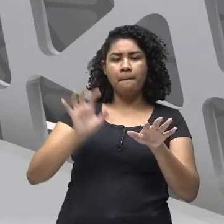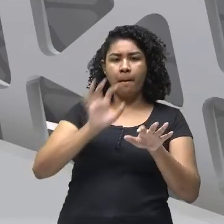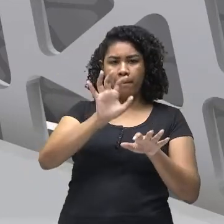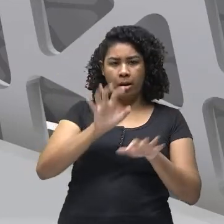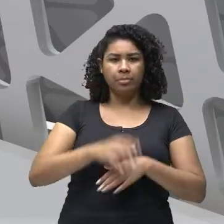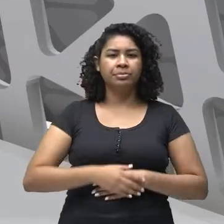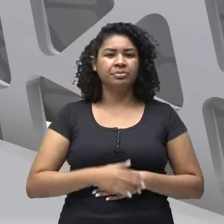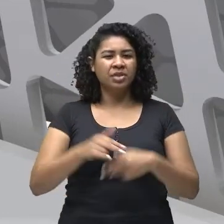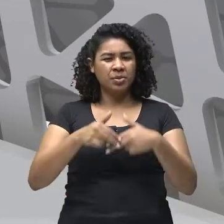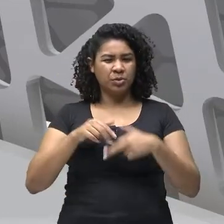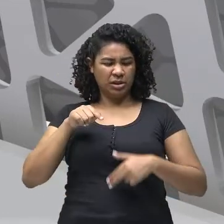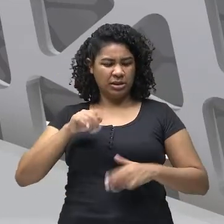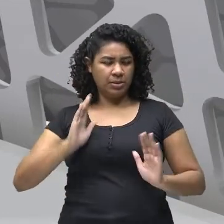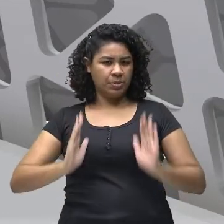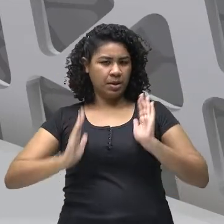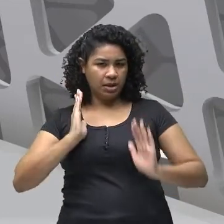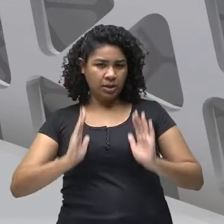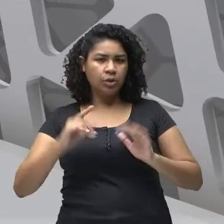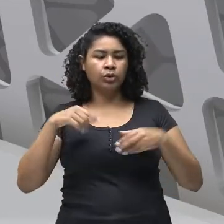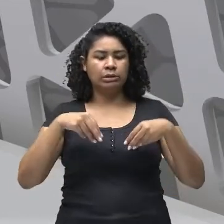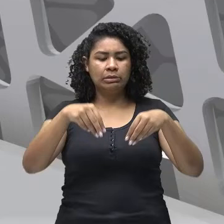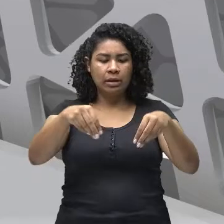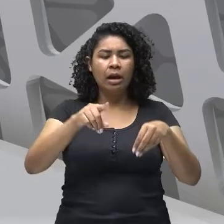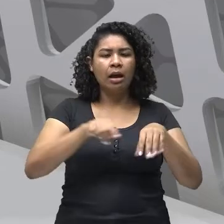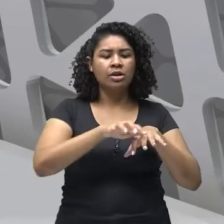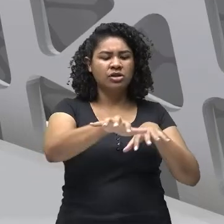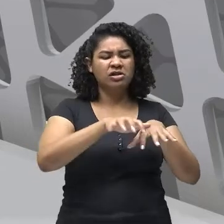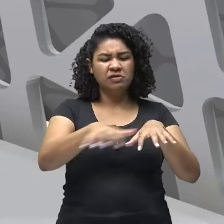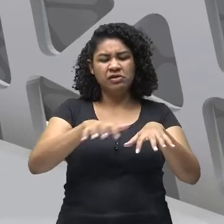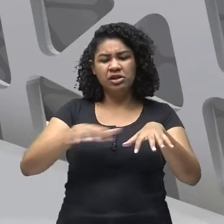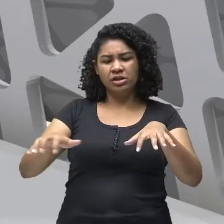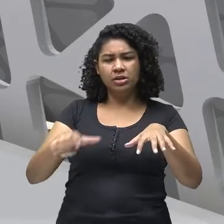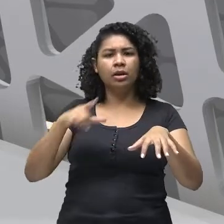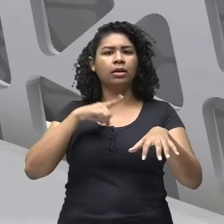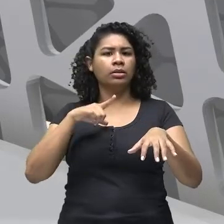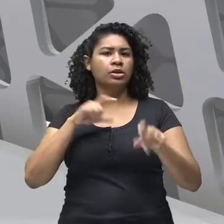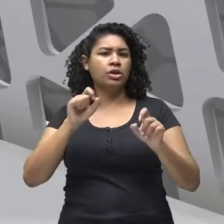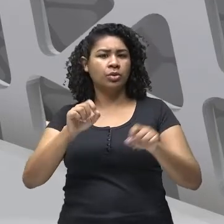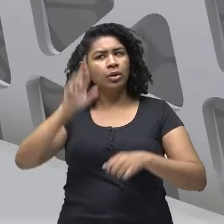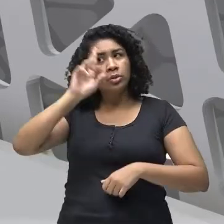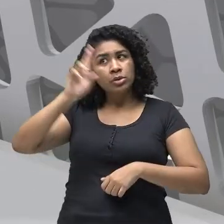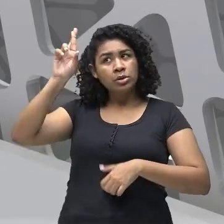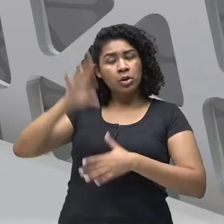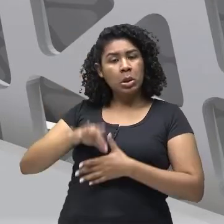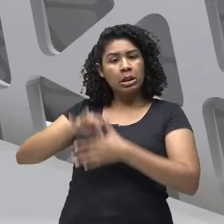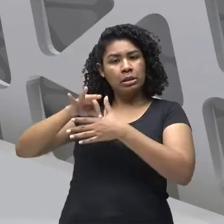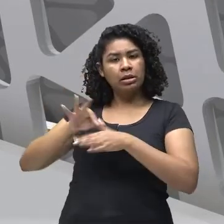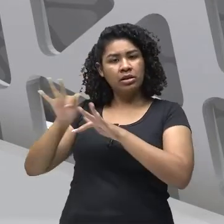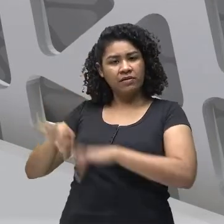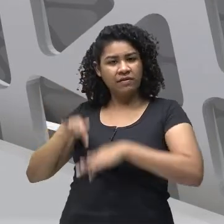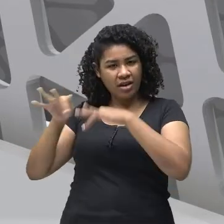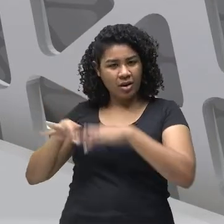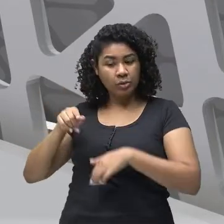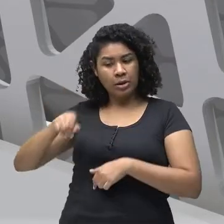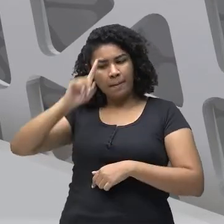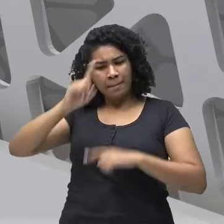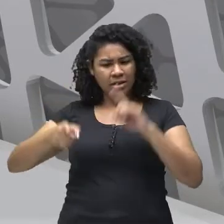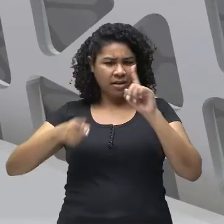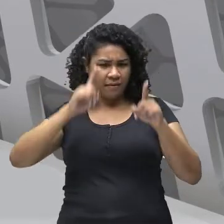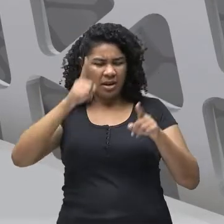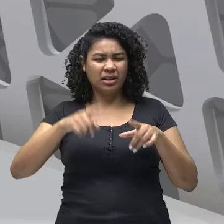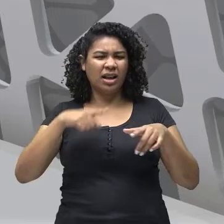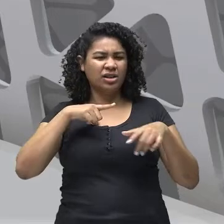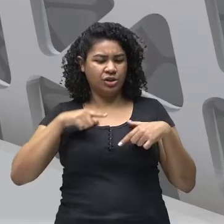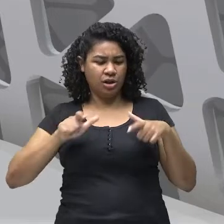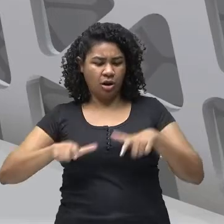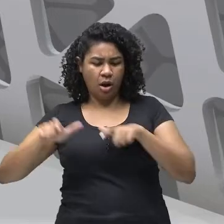os territórios ainda eram fragmentados na questão de autoridades por conta dos senhores feudais, então era